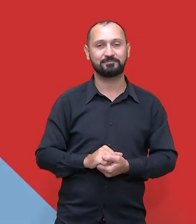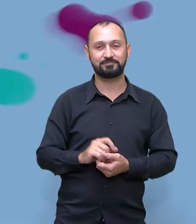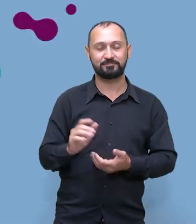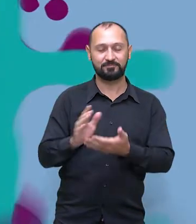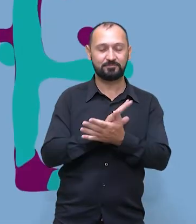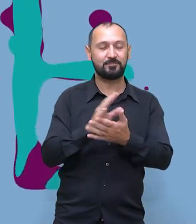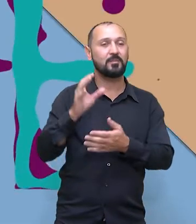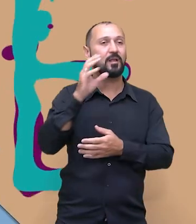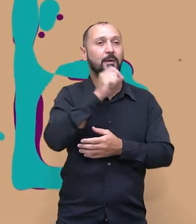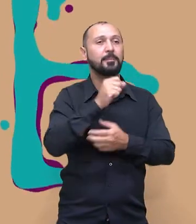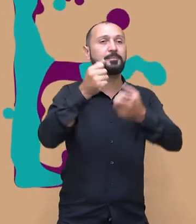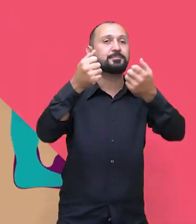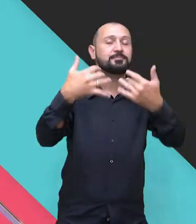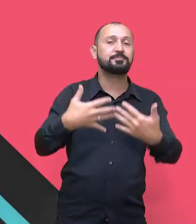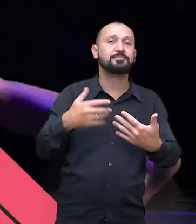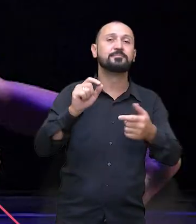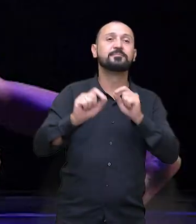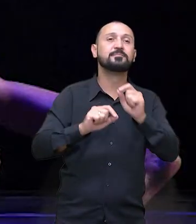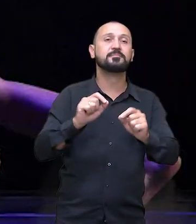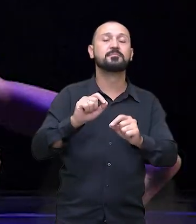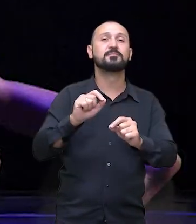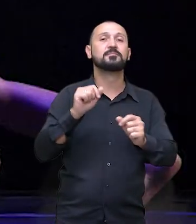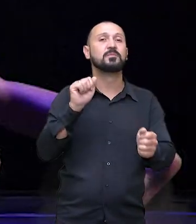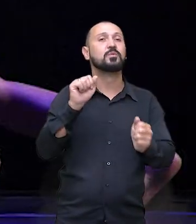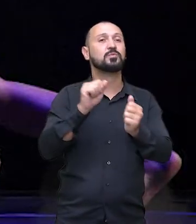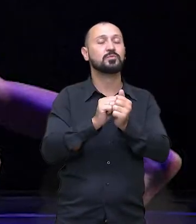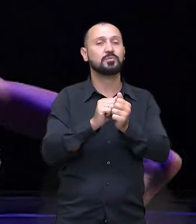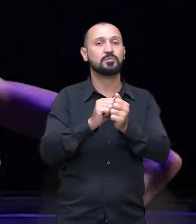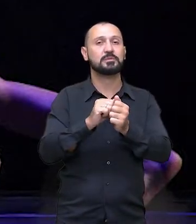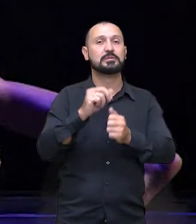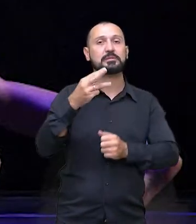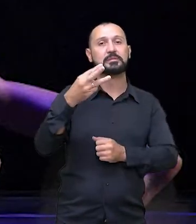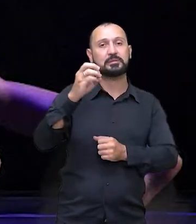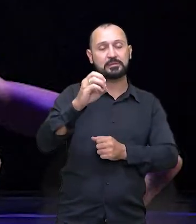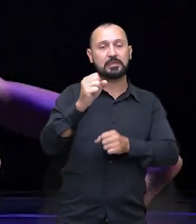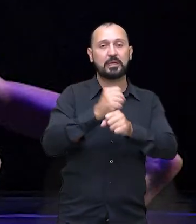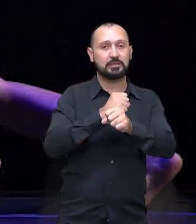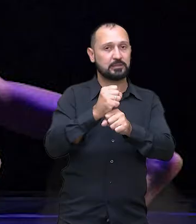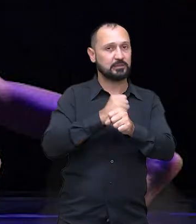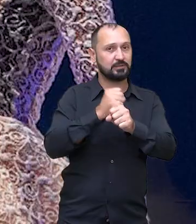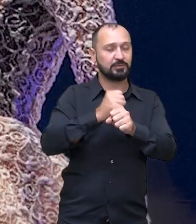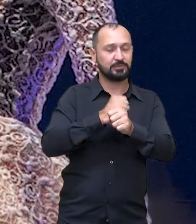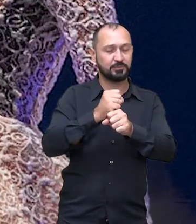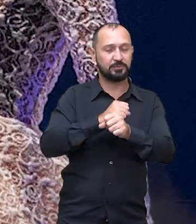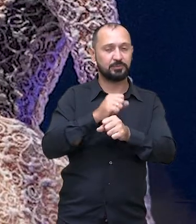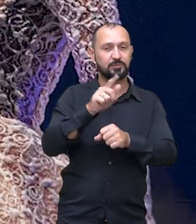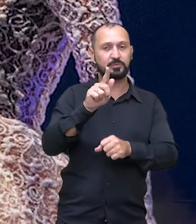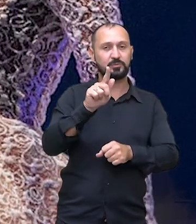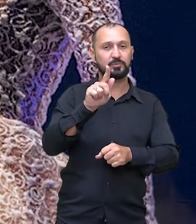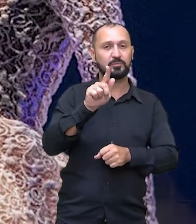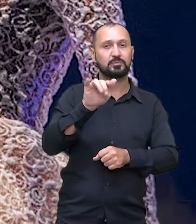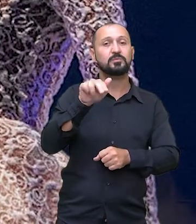E em poucas palavras definindo o que é estar nesses 30 anos de Ginga,